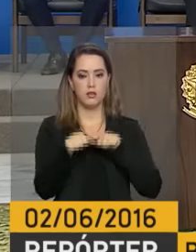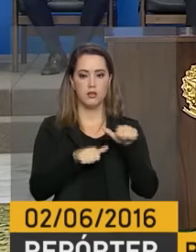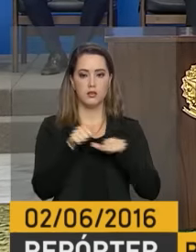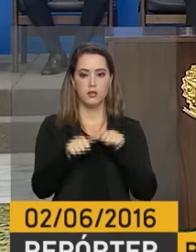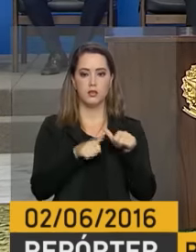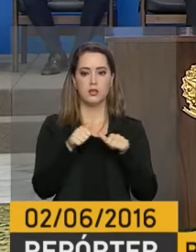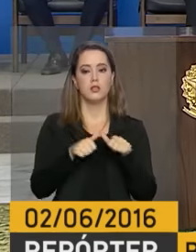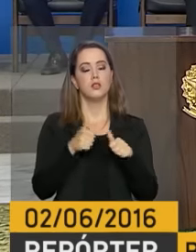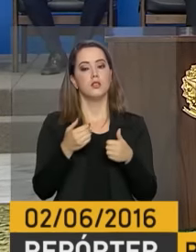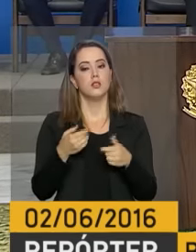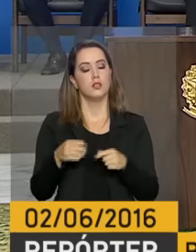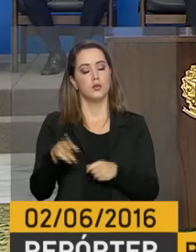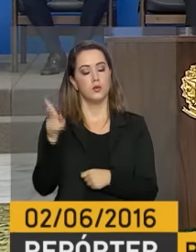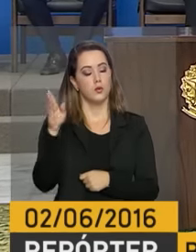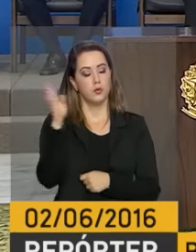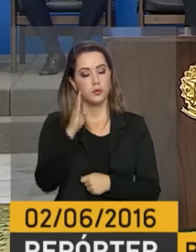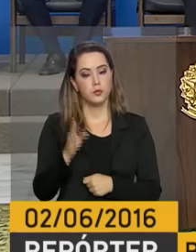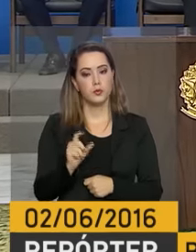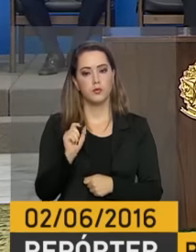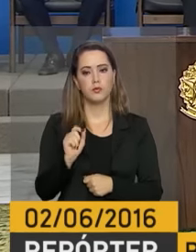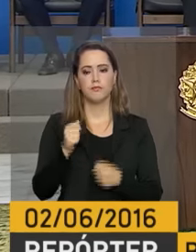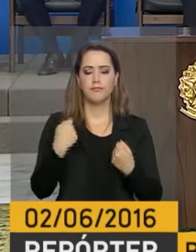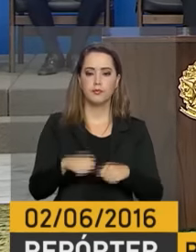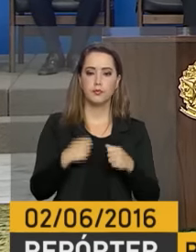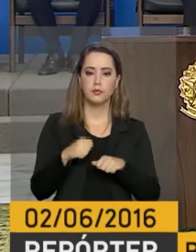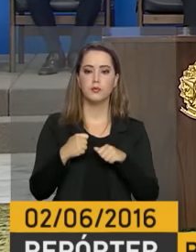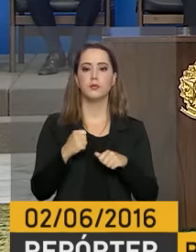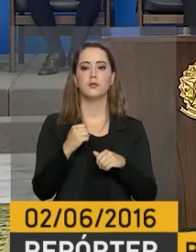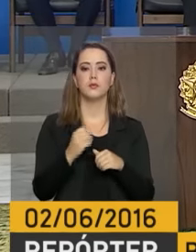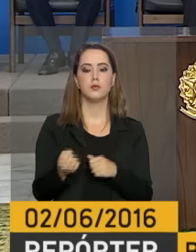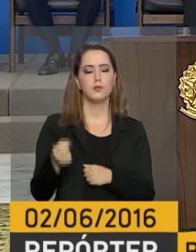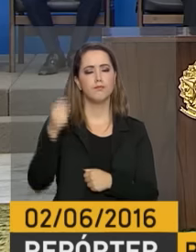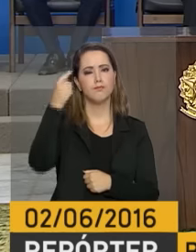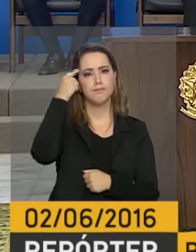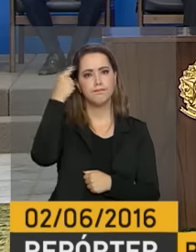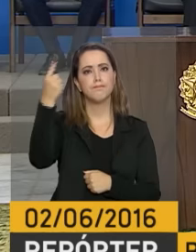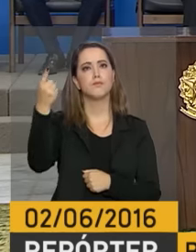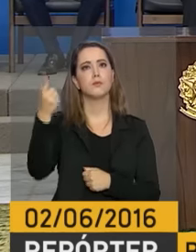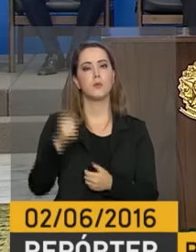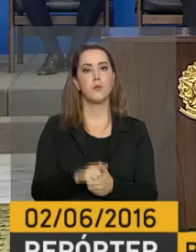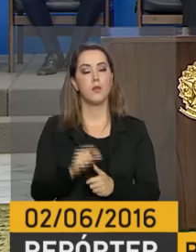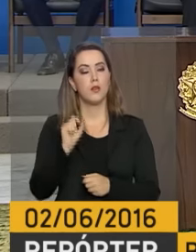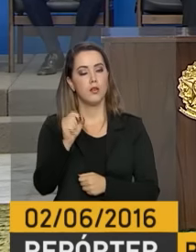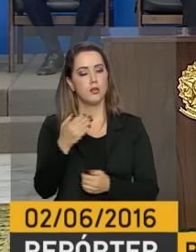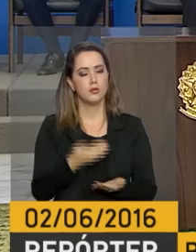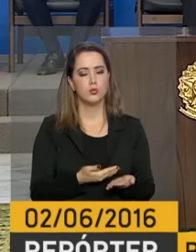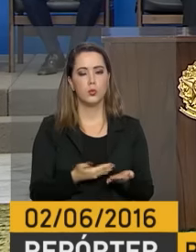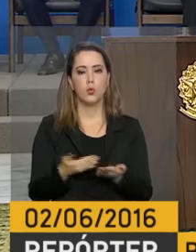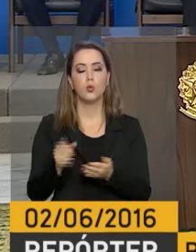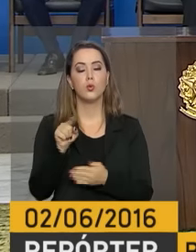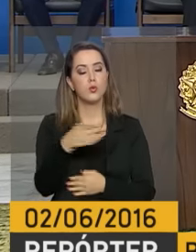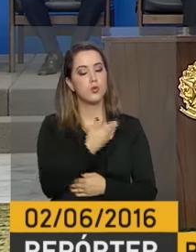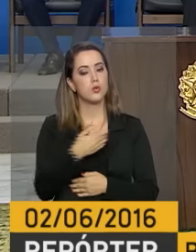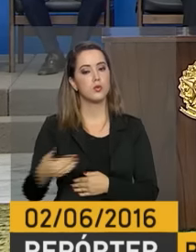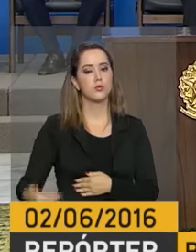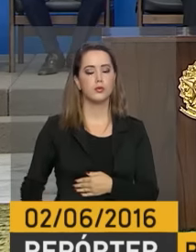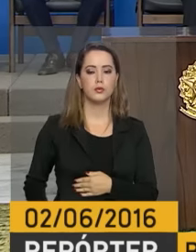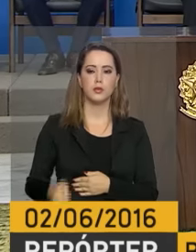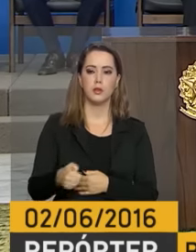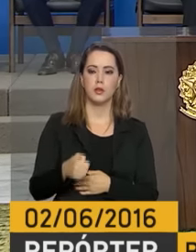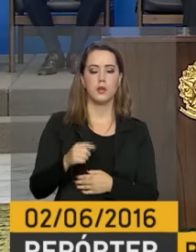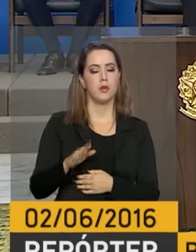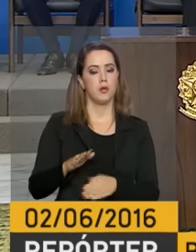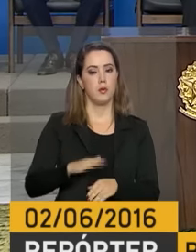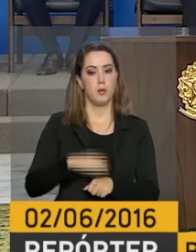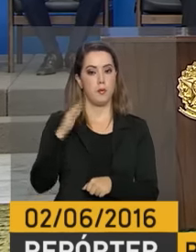democrática, sempre exigente de empenho e criatividade, leva seu governo, senhor presidente, a tomar mais um passo,